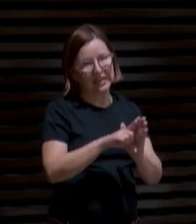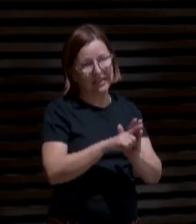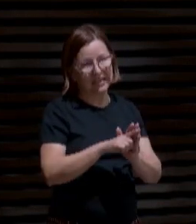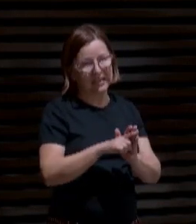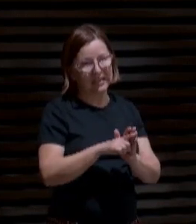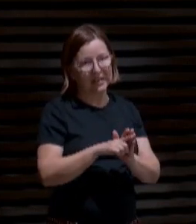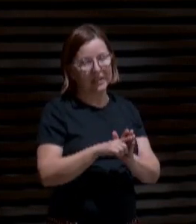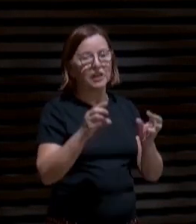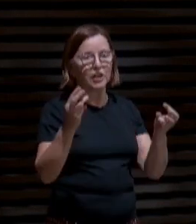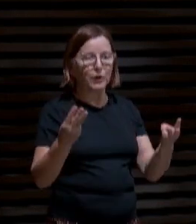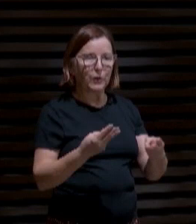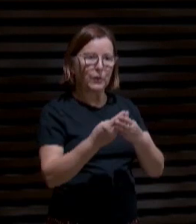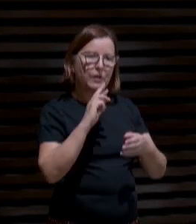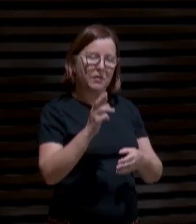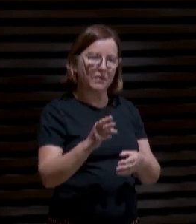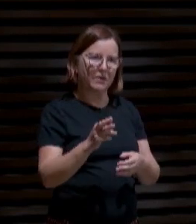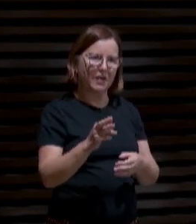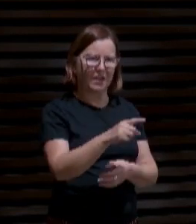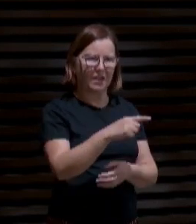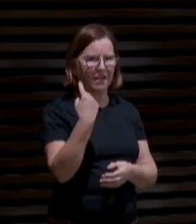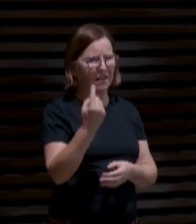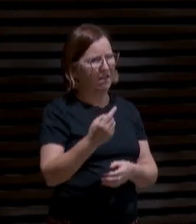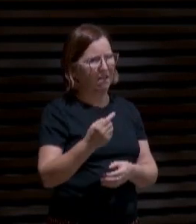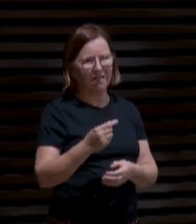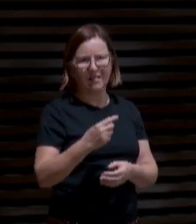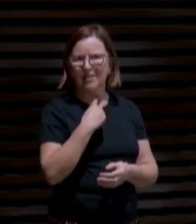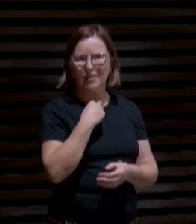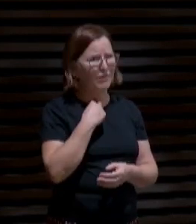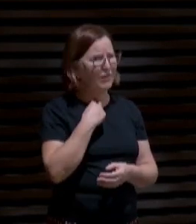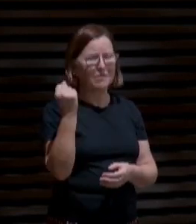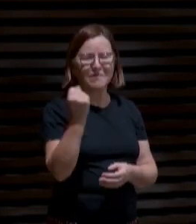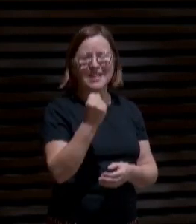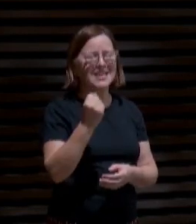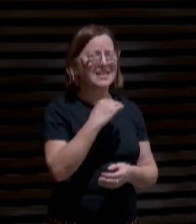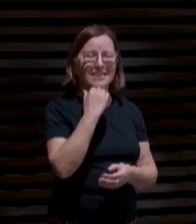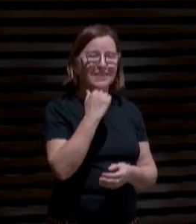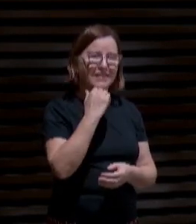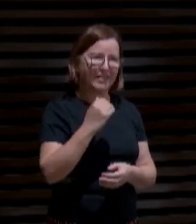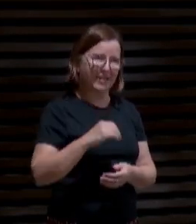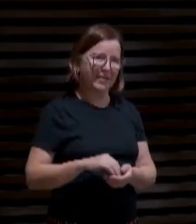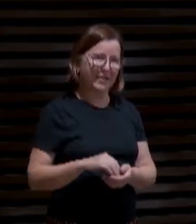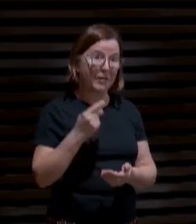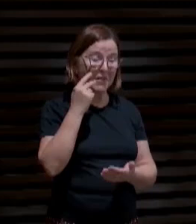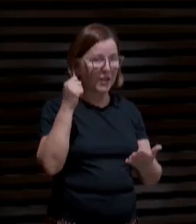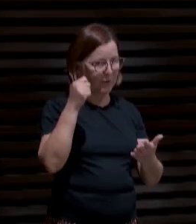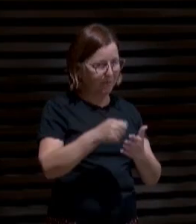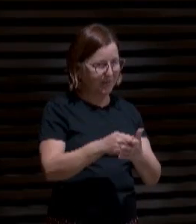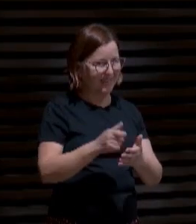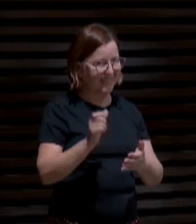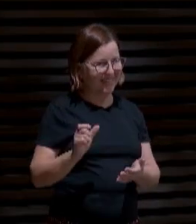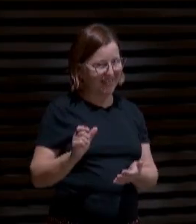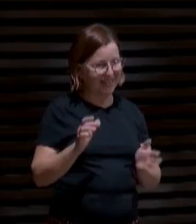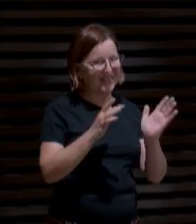Responderam-lhe os judeus: a nós não nos é lícito matar ninguém. Para que se cumprisse a palavra